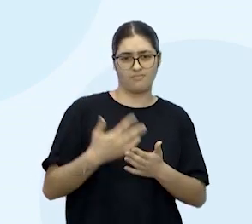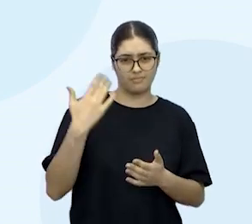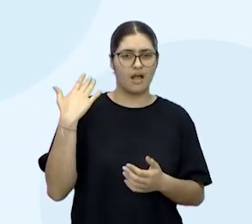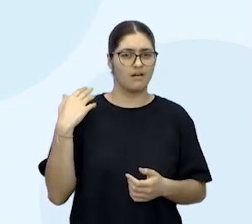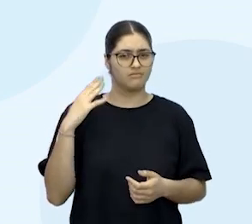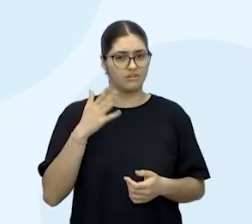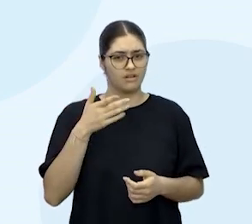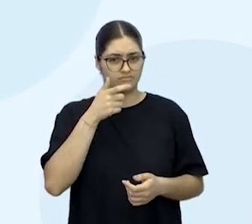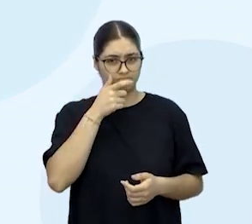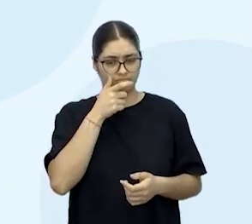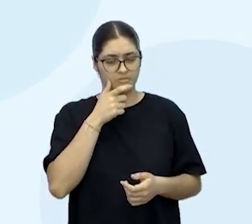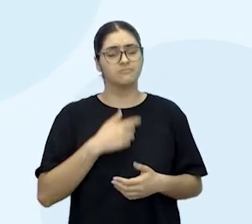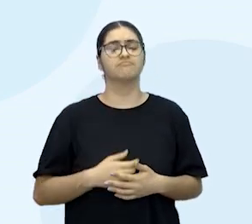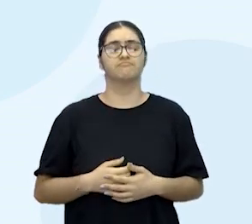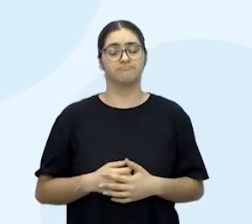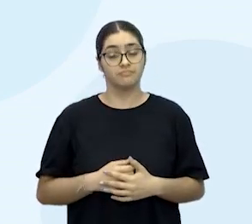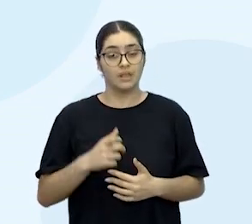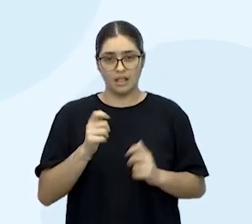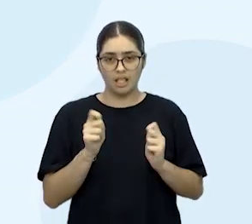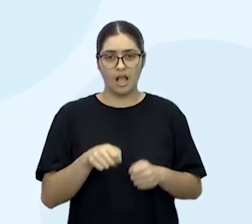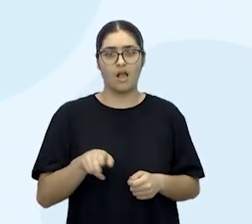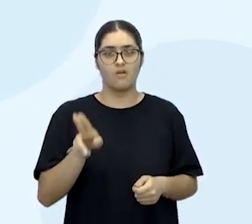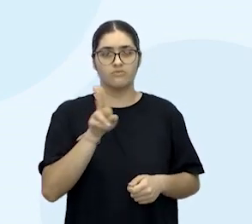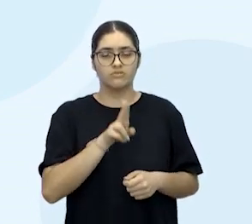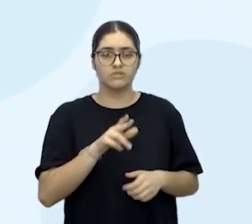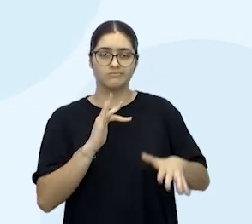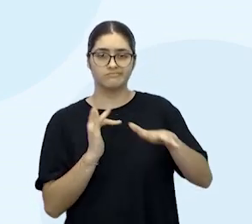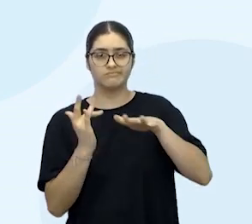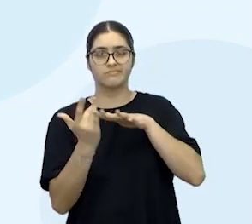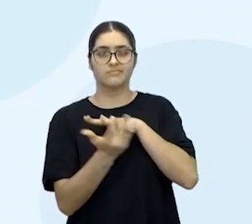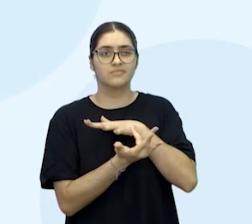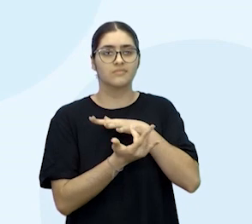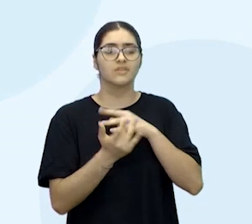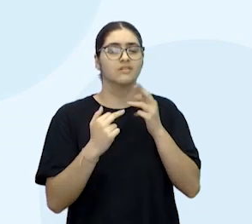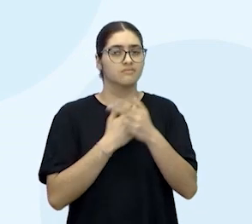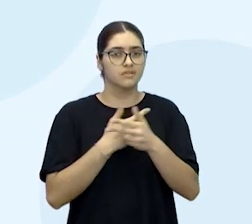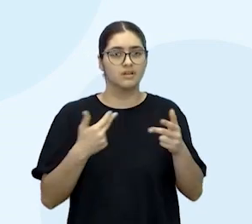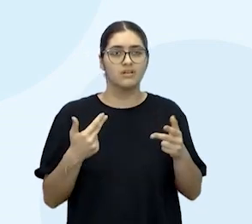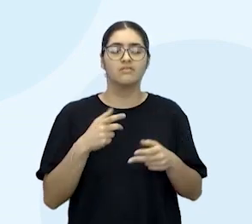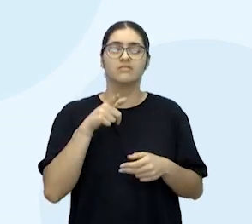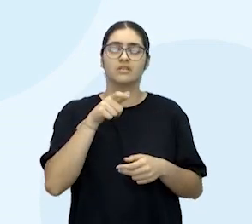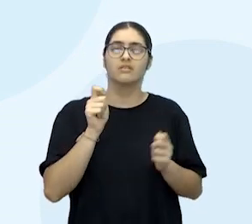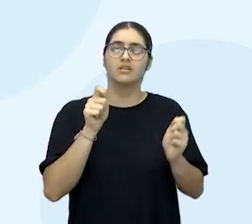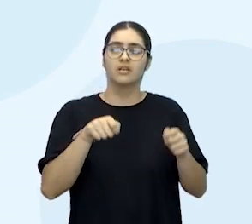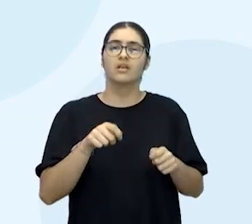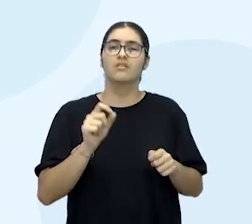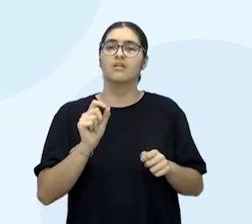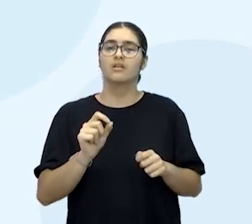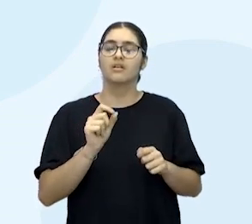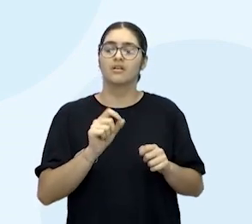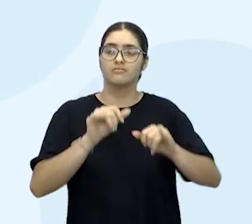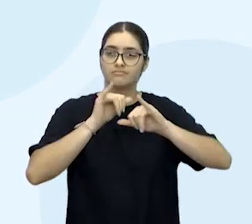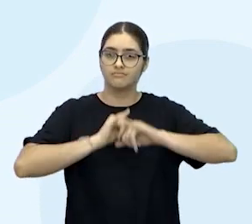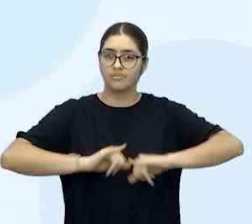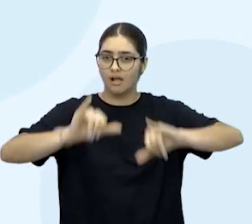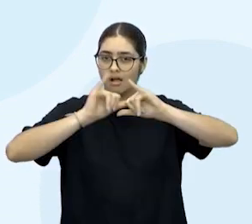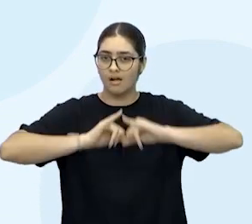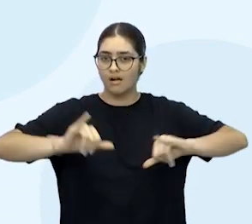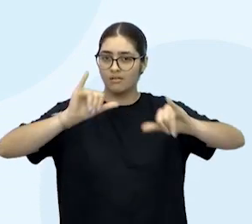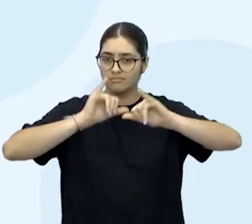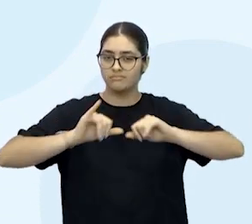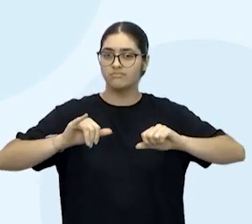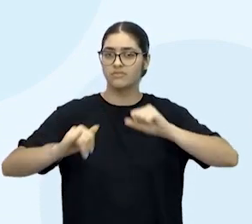Então, você pode aí utilizar as redes sociais, blogs, para criar uma campanha virtual e